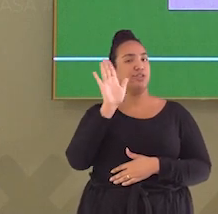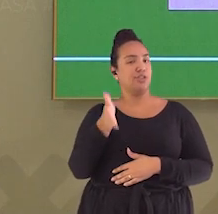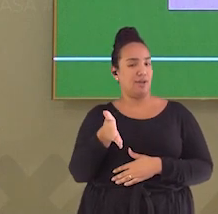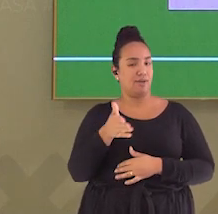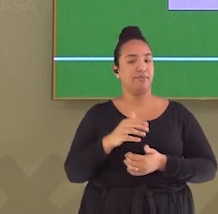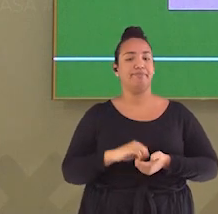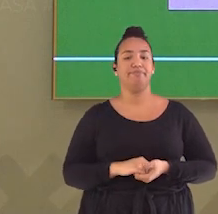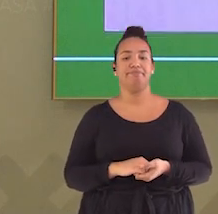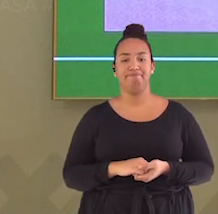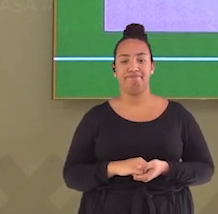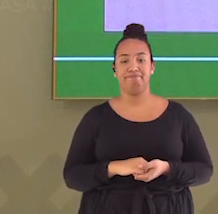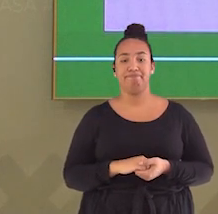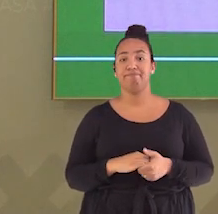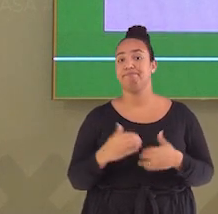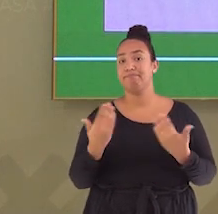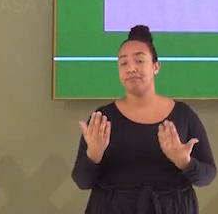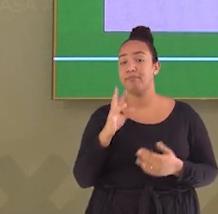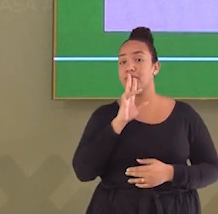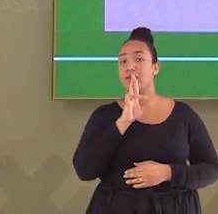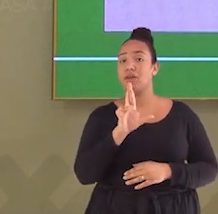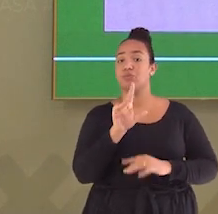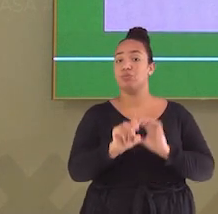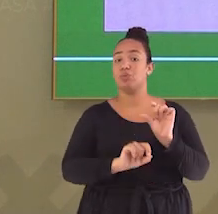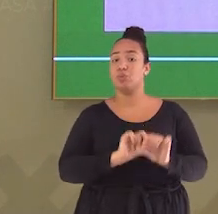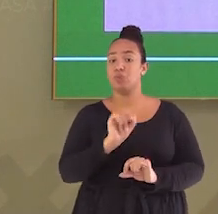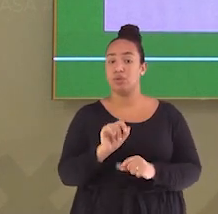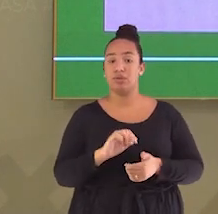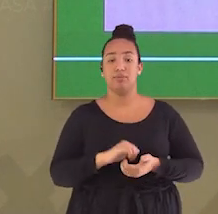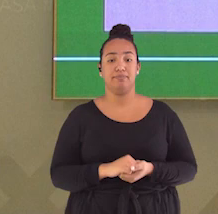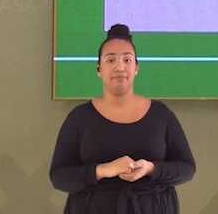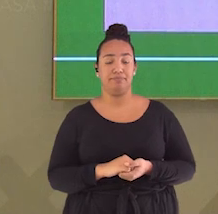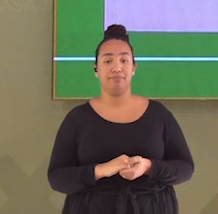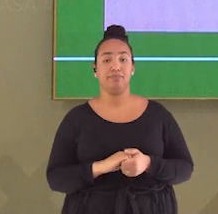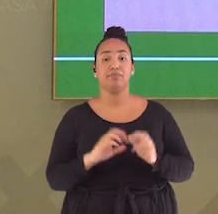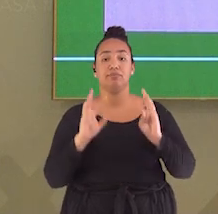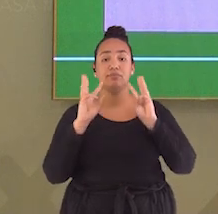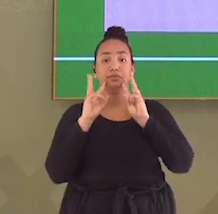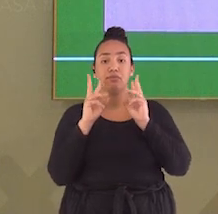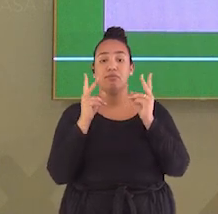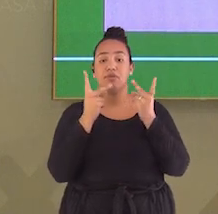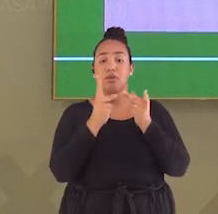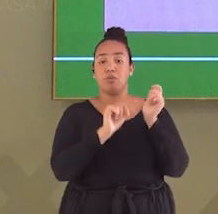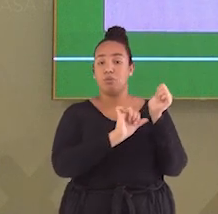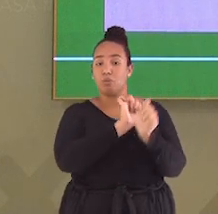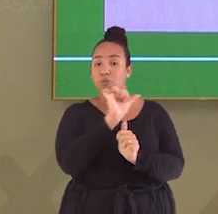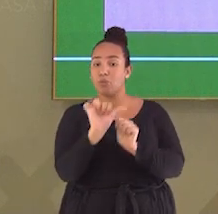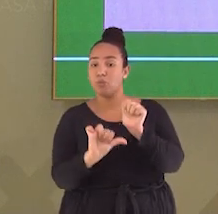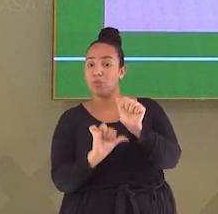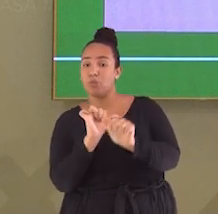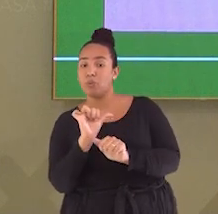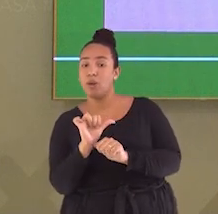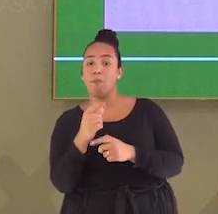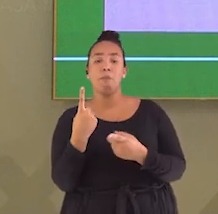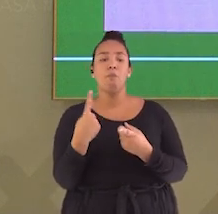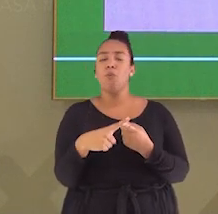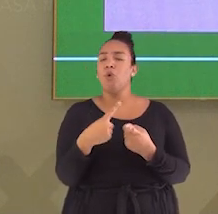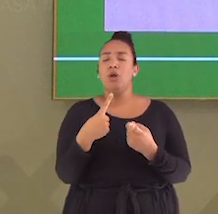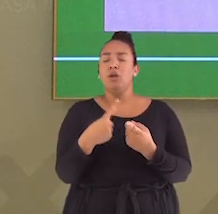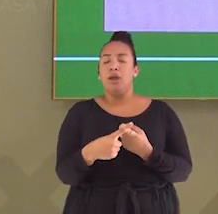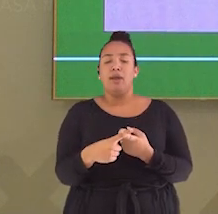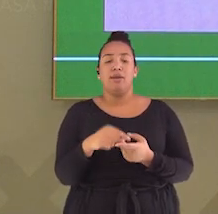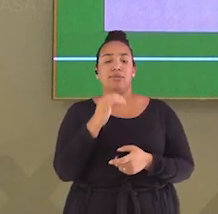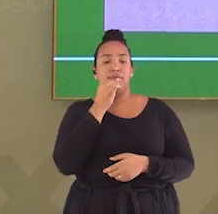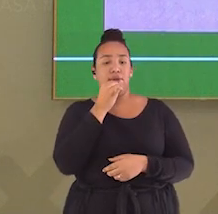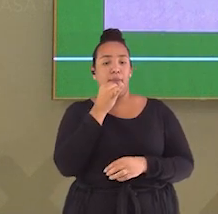ver a resposta aqui? E a resposta é essa. As transformações de estado físico da matéria